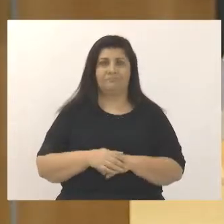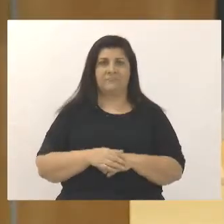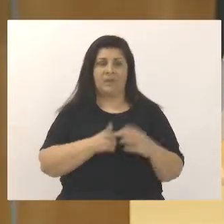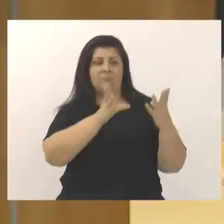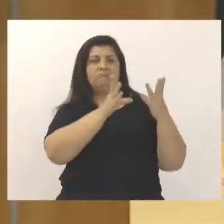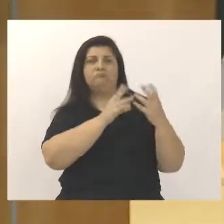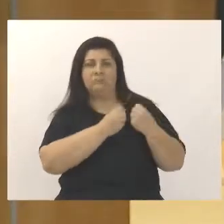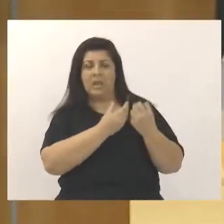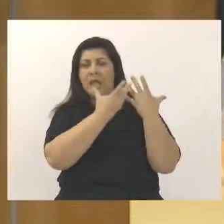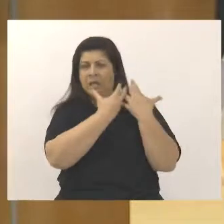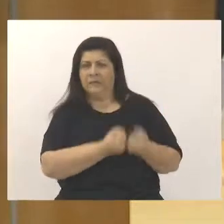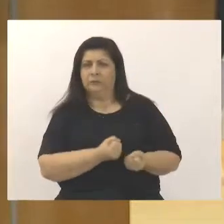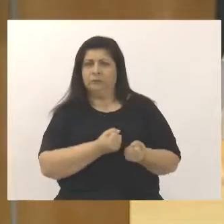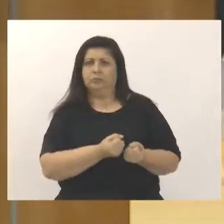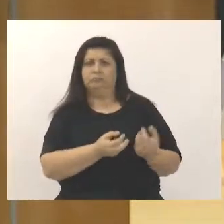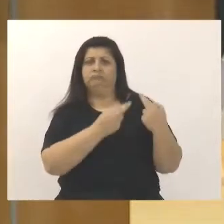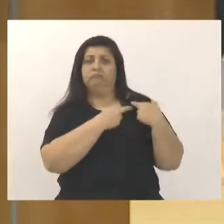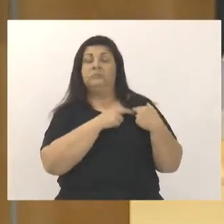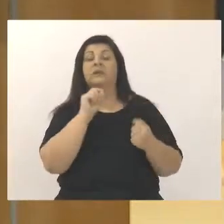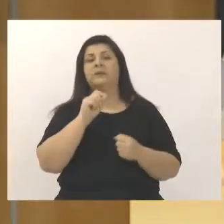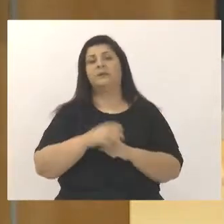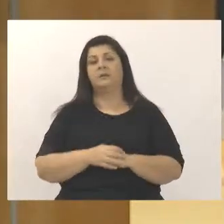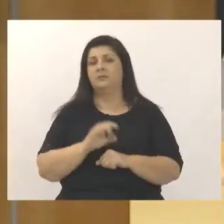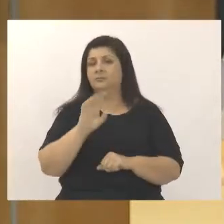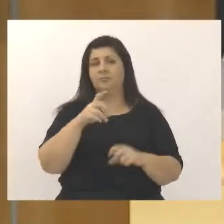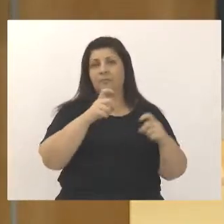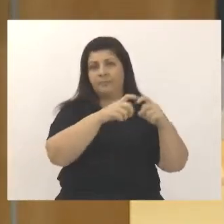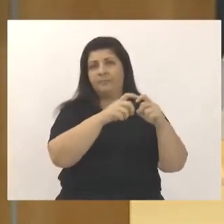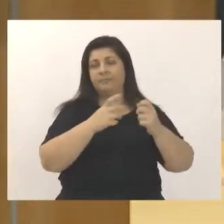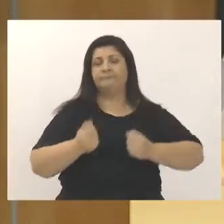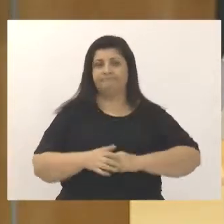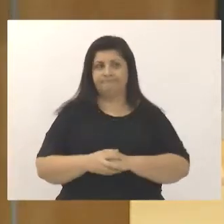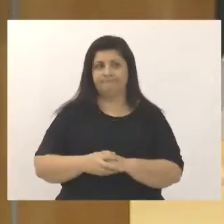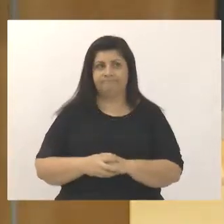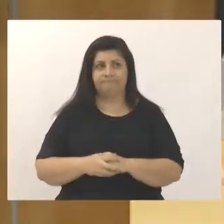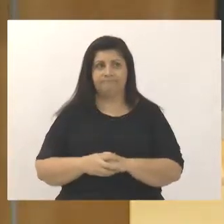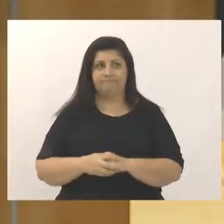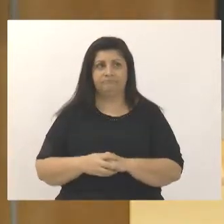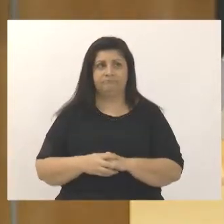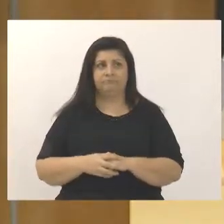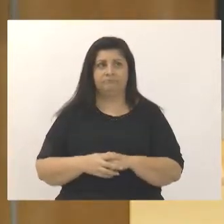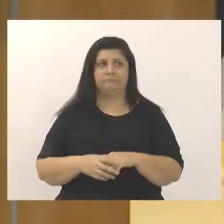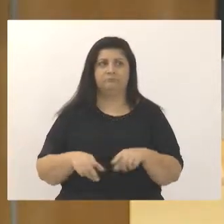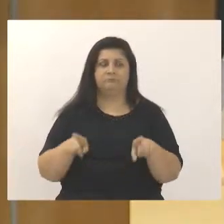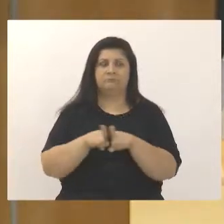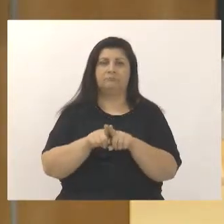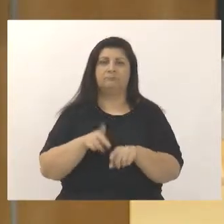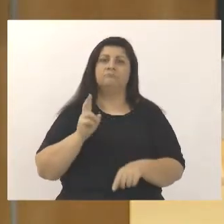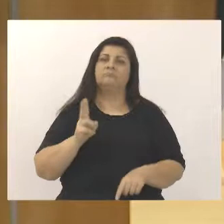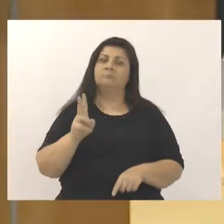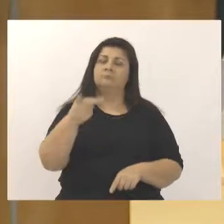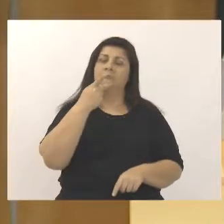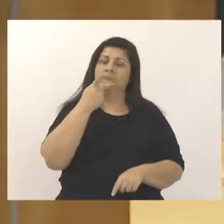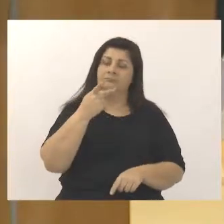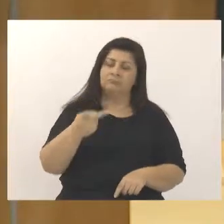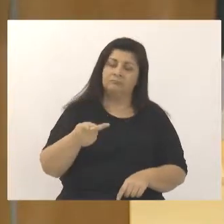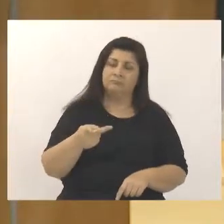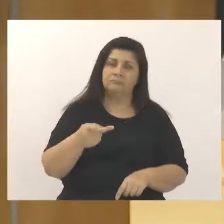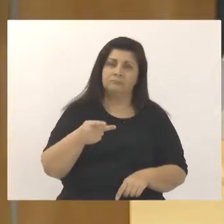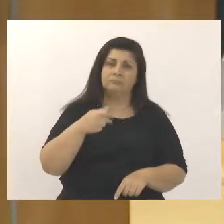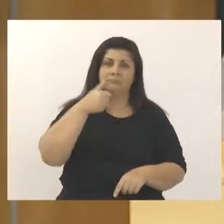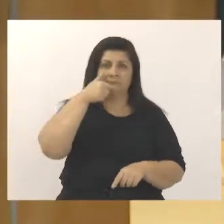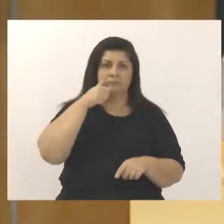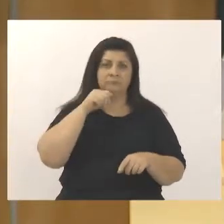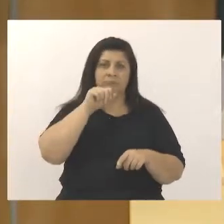assumir o BO, a responsabilidade, quem assume é o médico. E tem mais, hein? Sempre falo para minhas pacientes, Luiz Flávio, que